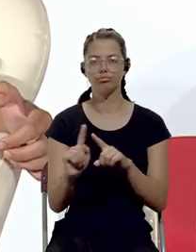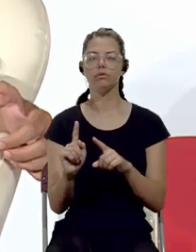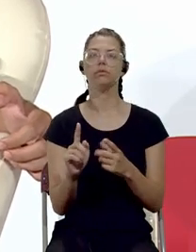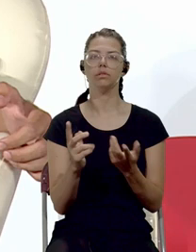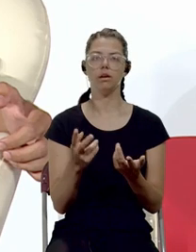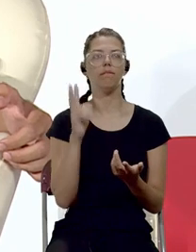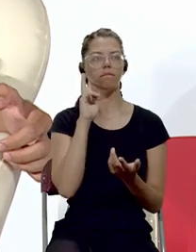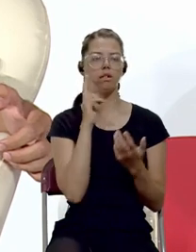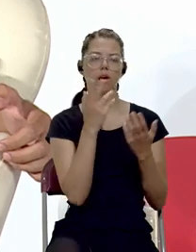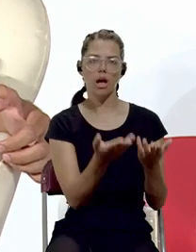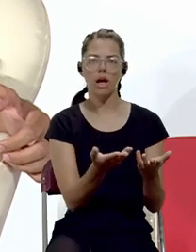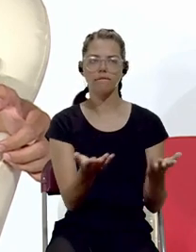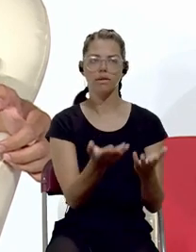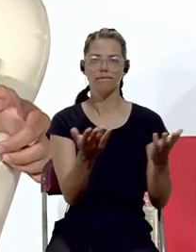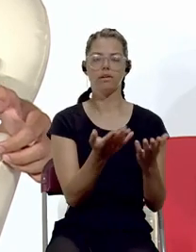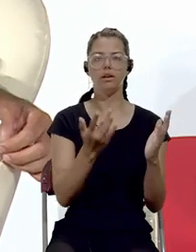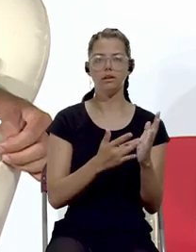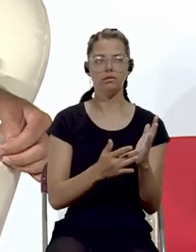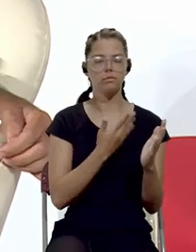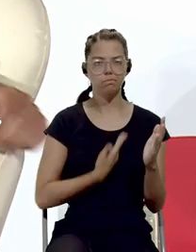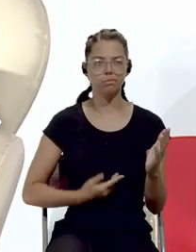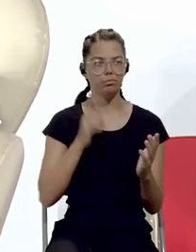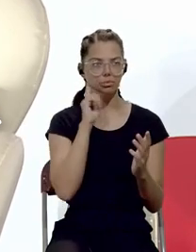valorizar o livro antigo. Isso,